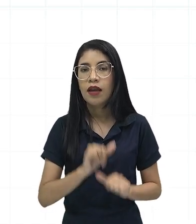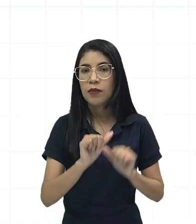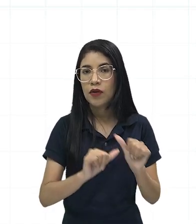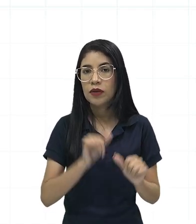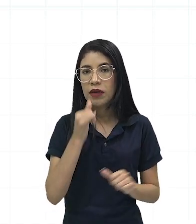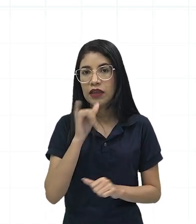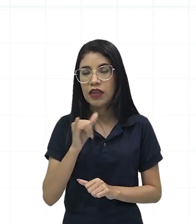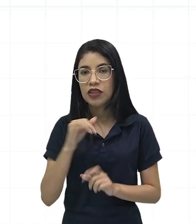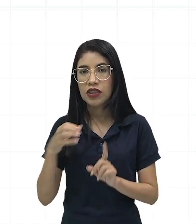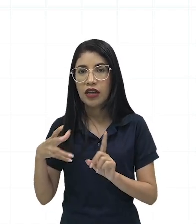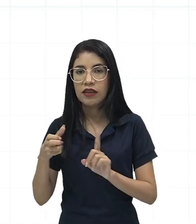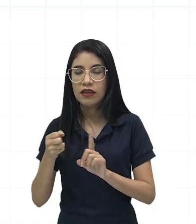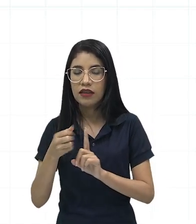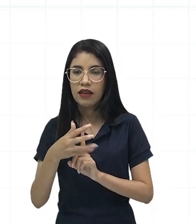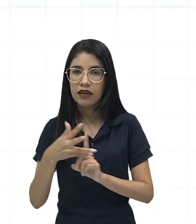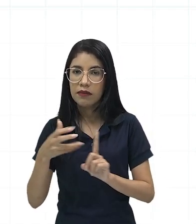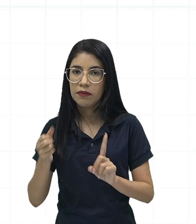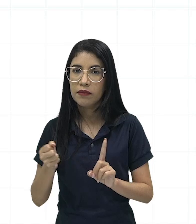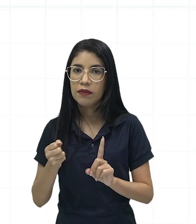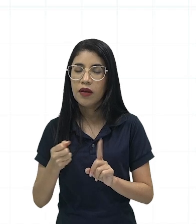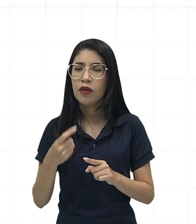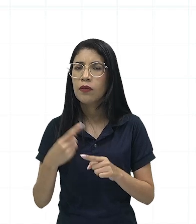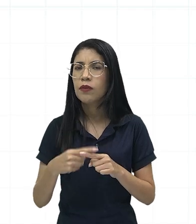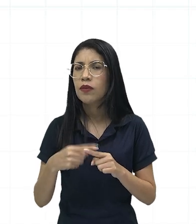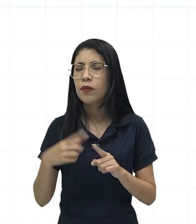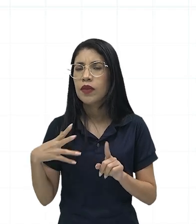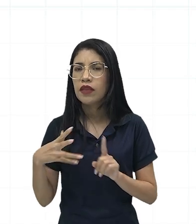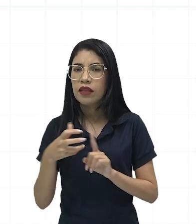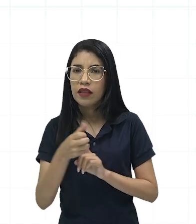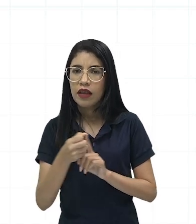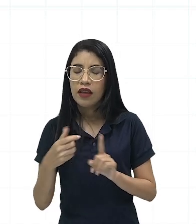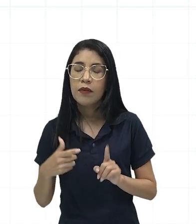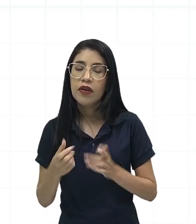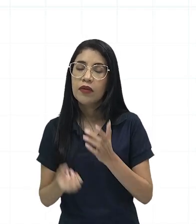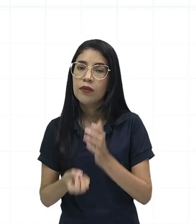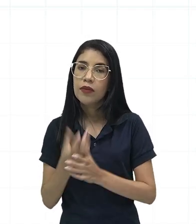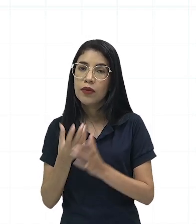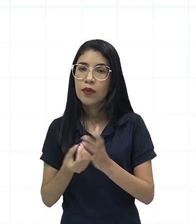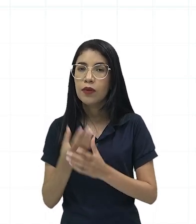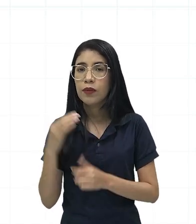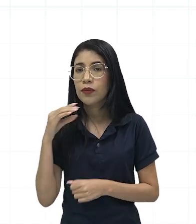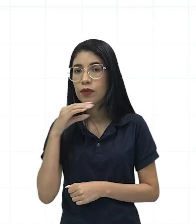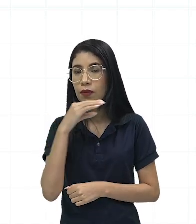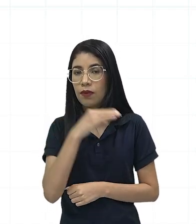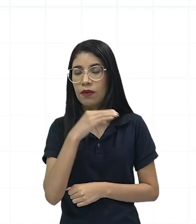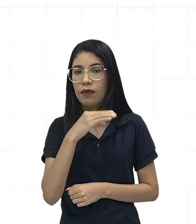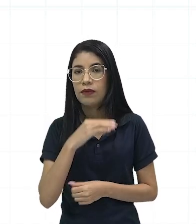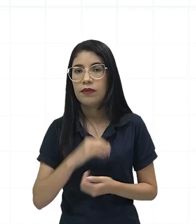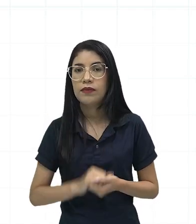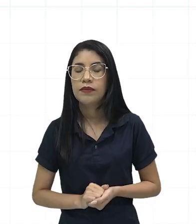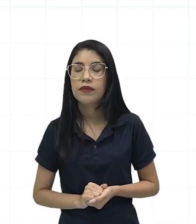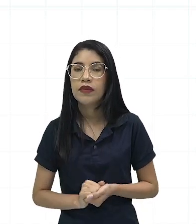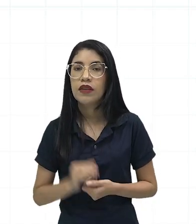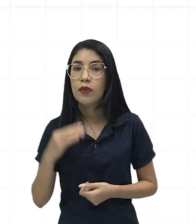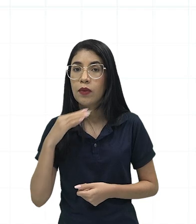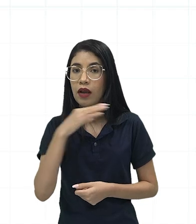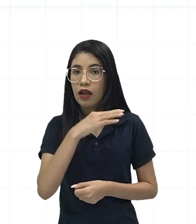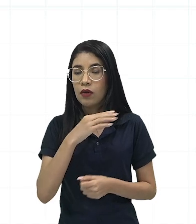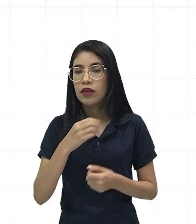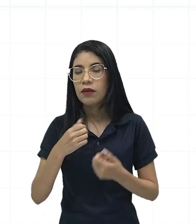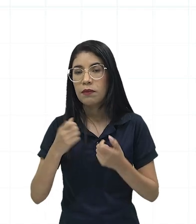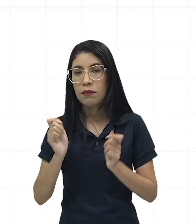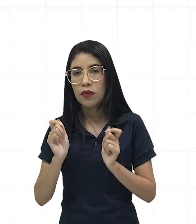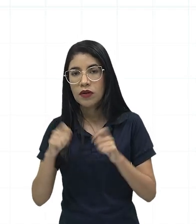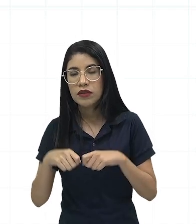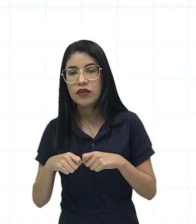energia térmica. Térmica porque a gente tem a produção de calor. É o calor necessário